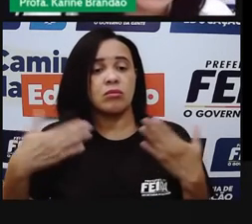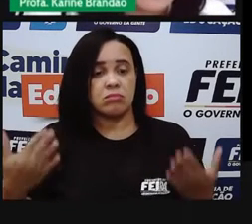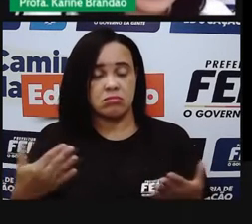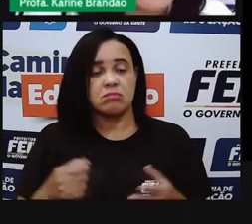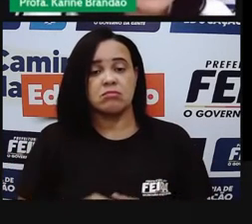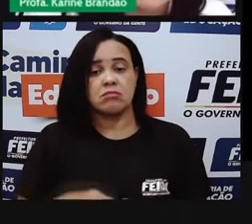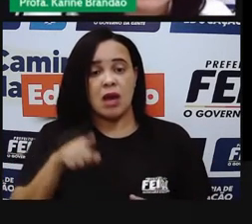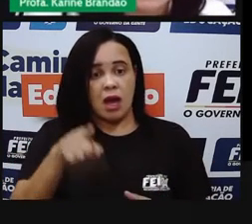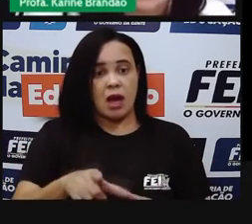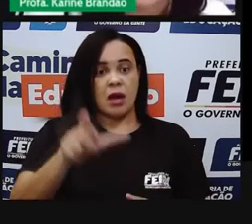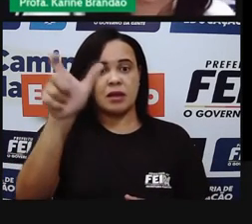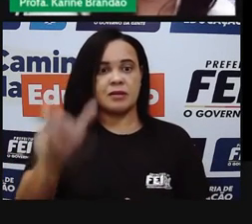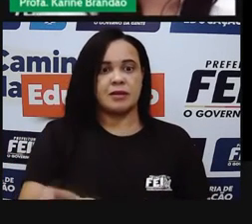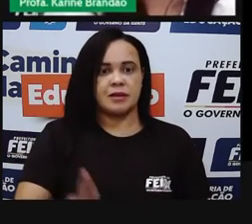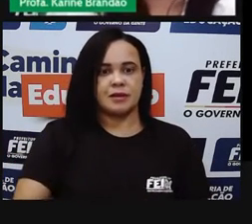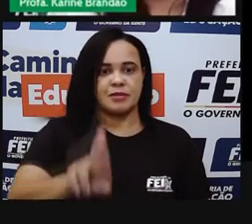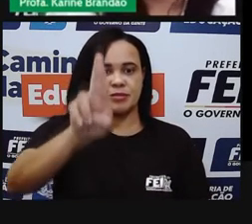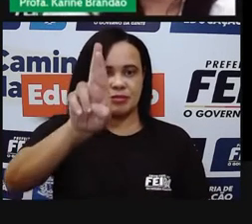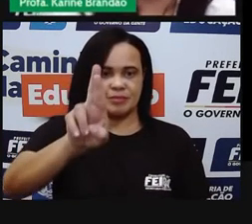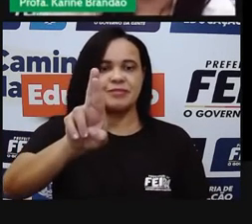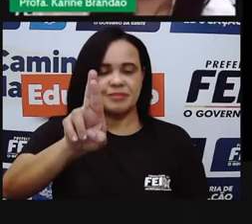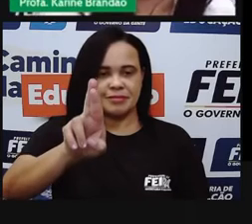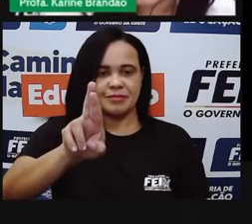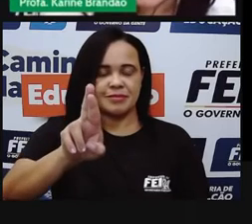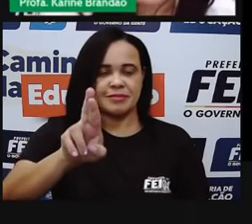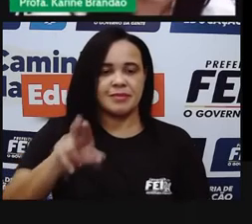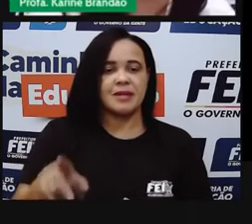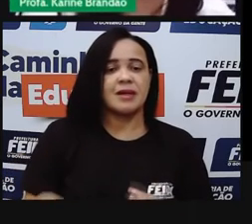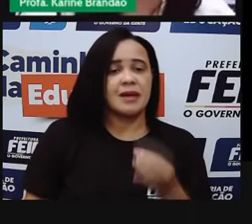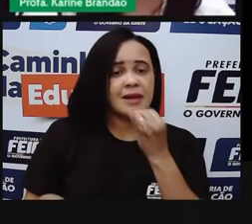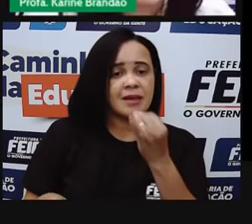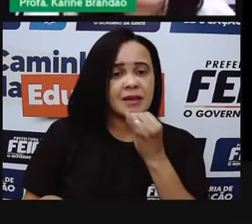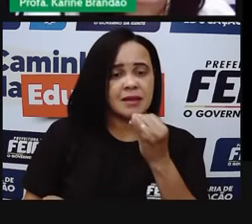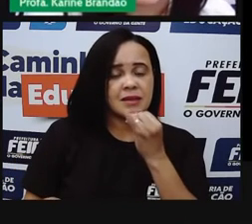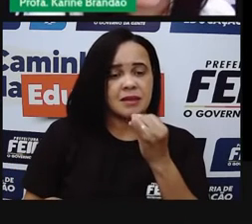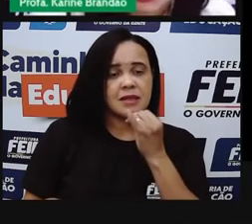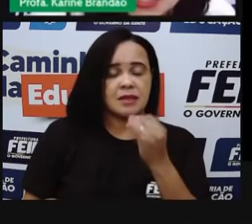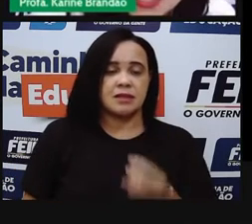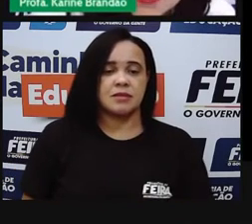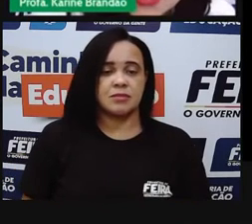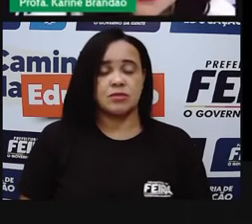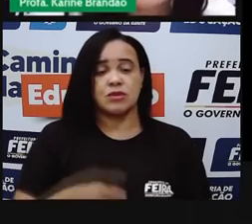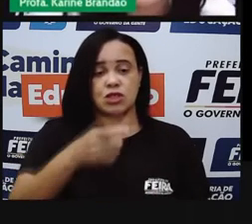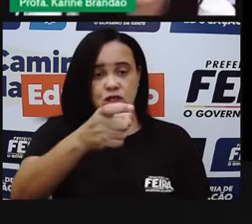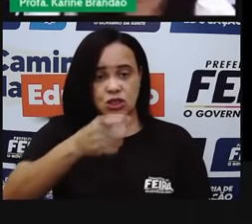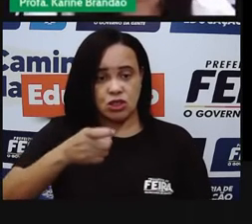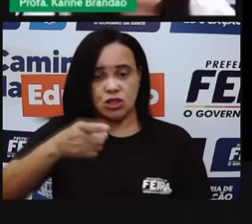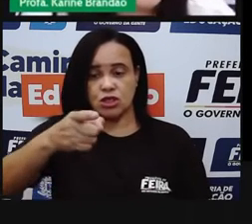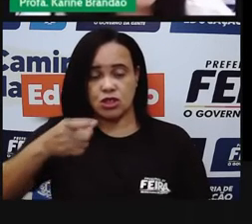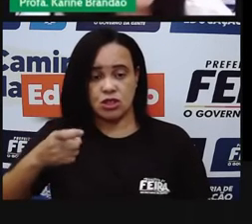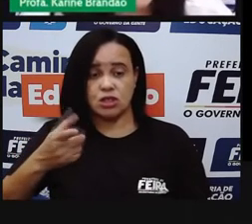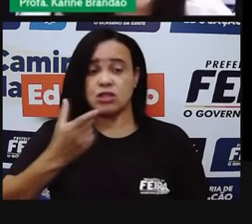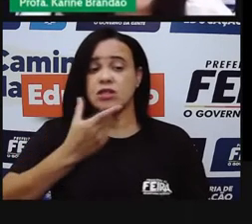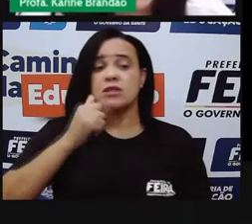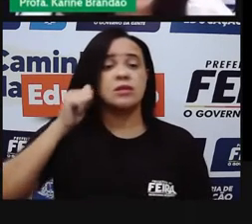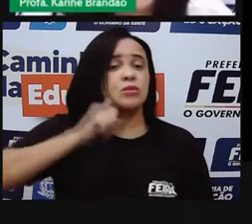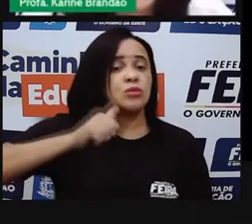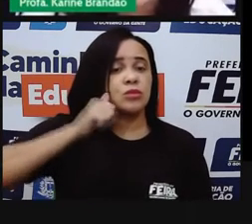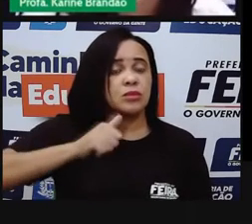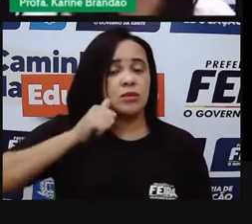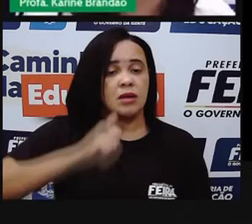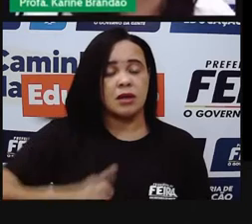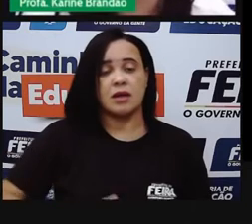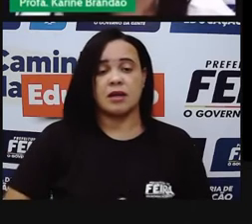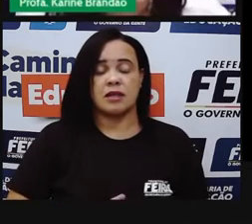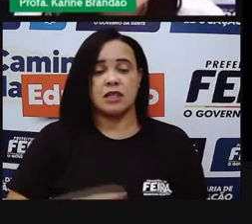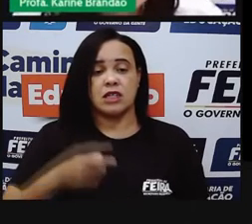cromossomo, é o par de cromossomo para as fêmeas, né? Para as mulheres, XX, para os machos na espécie